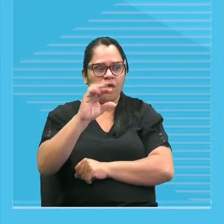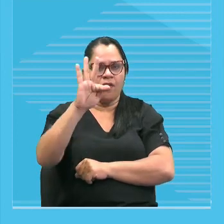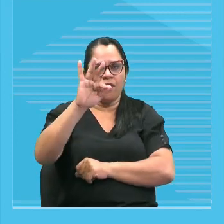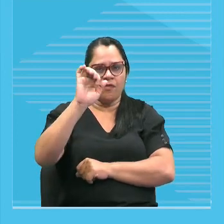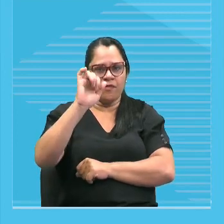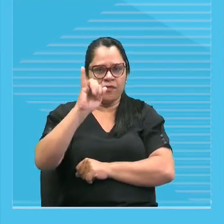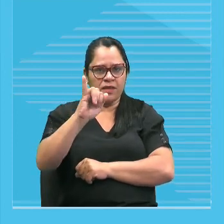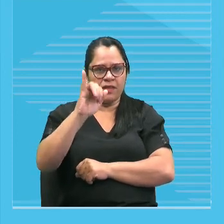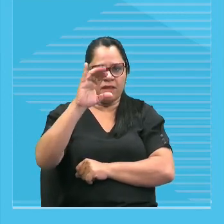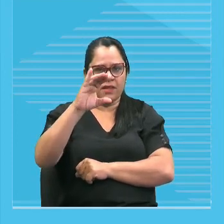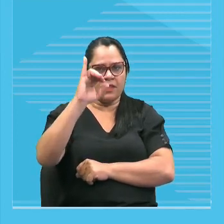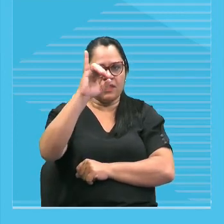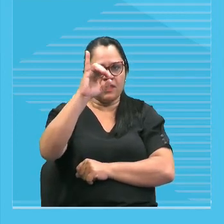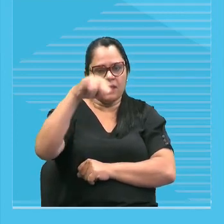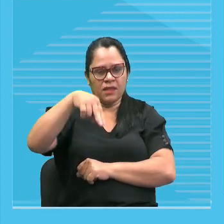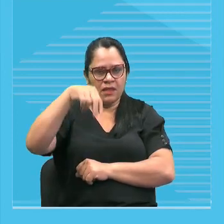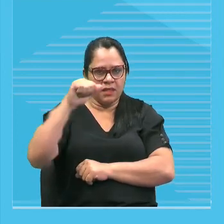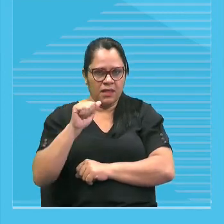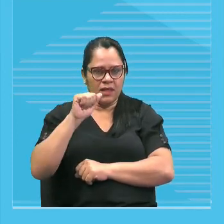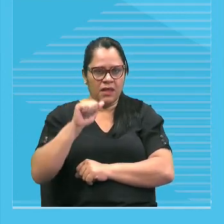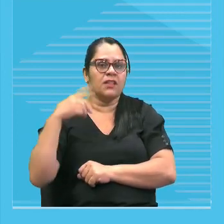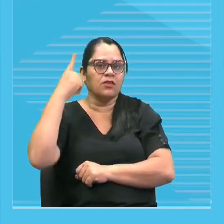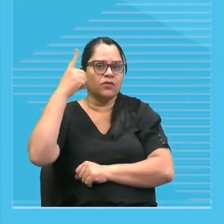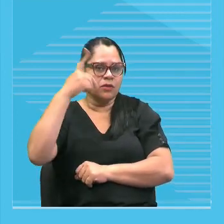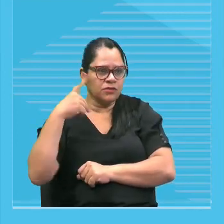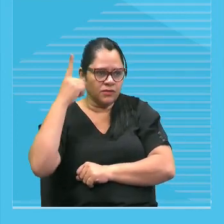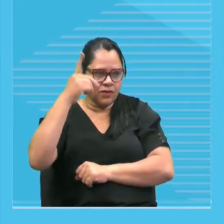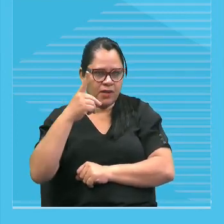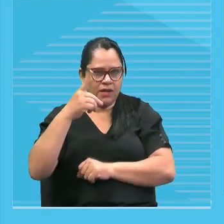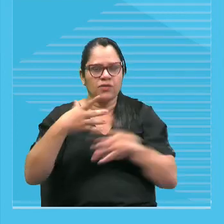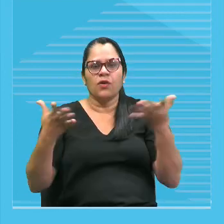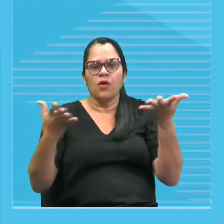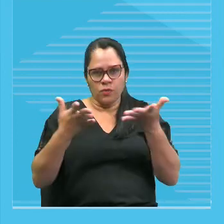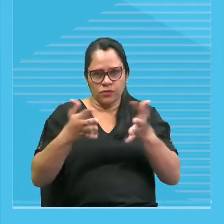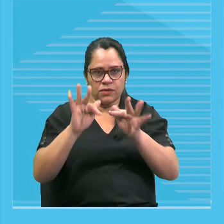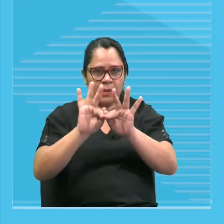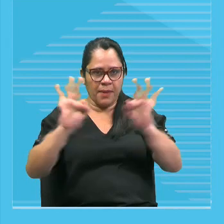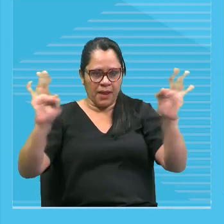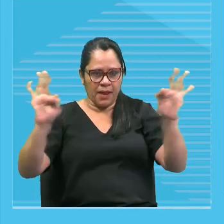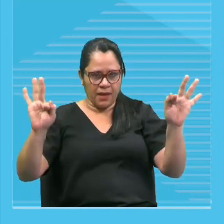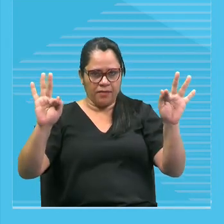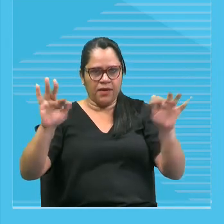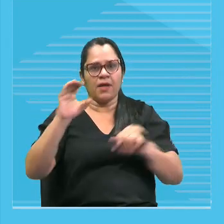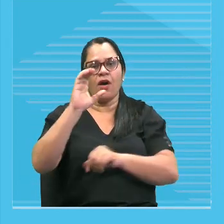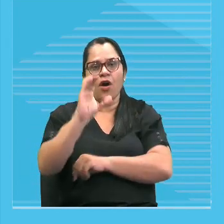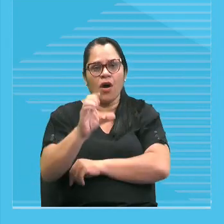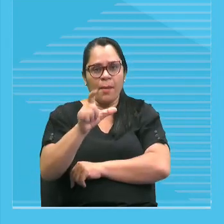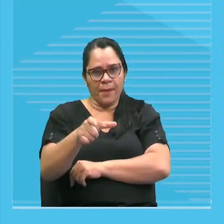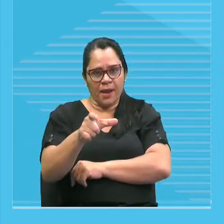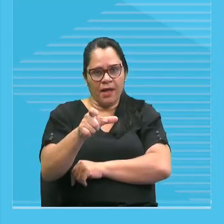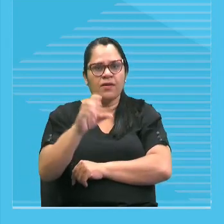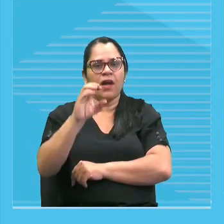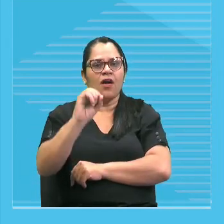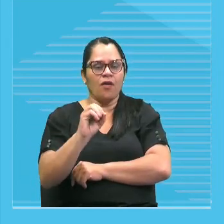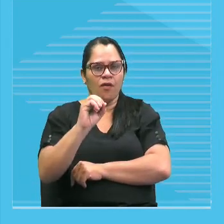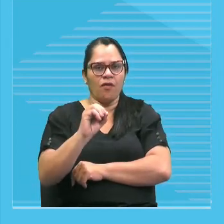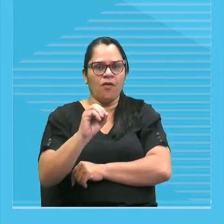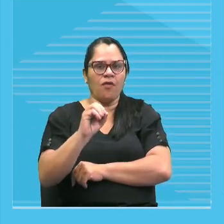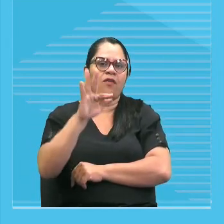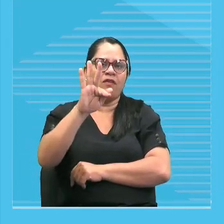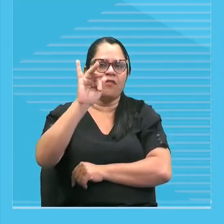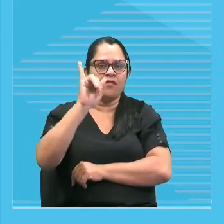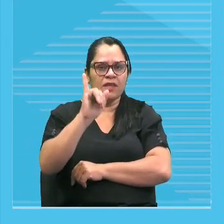de labogado do advogado Oi quer dizer hoje oficina quer dizer escritório